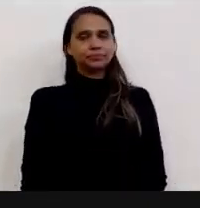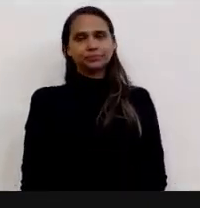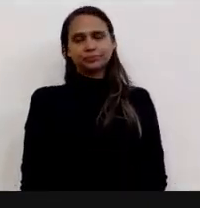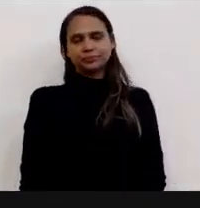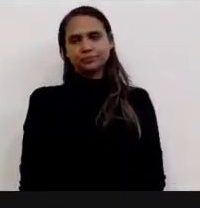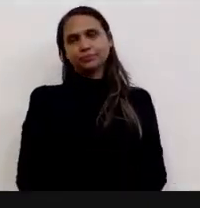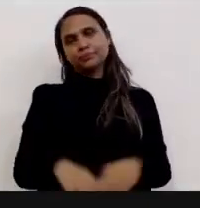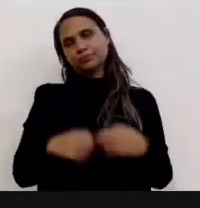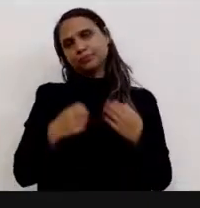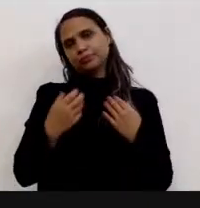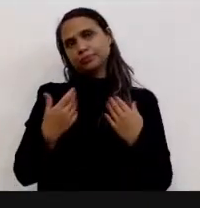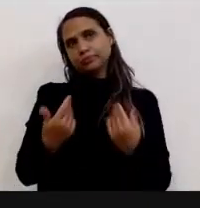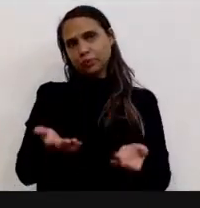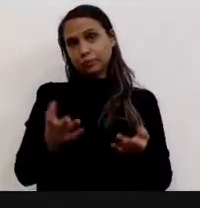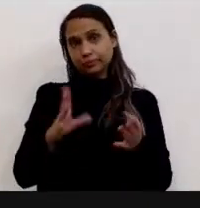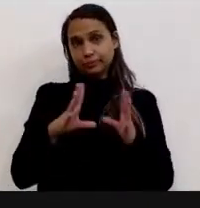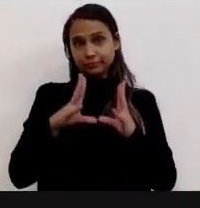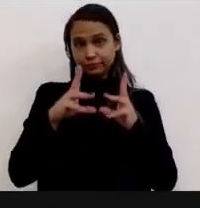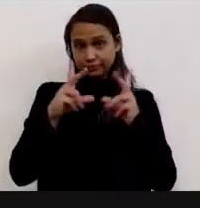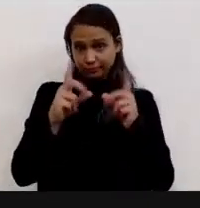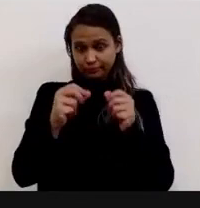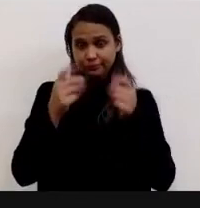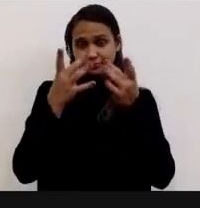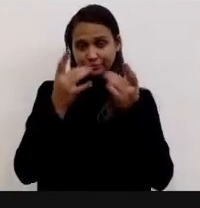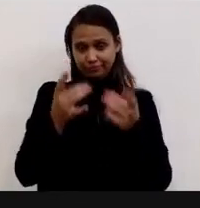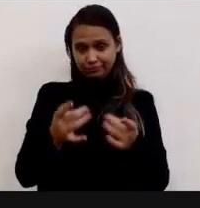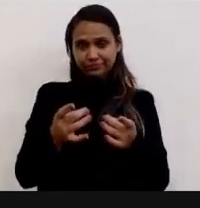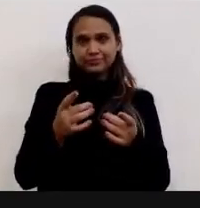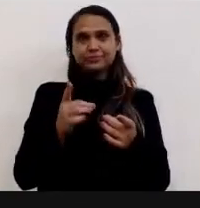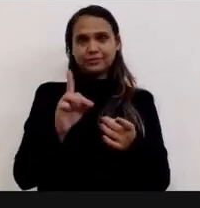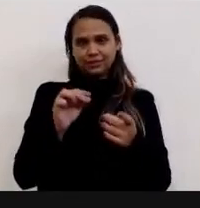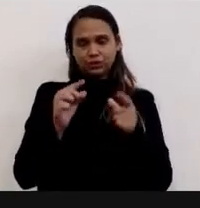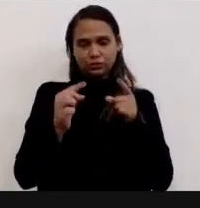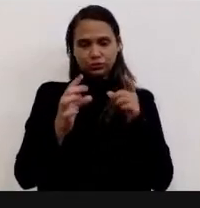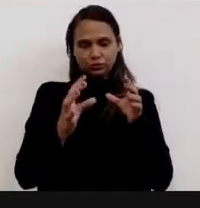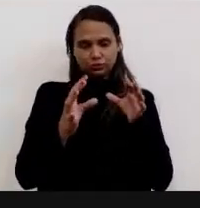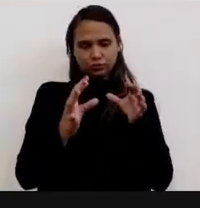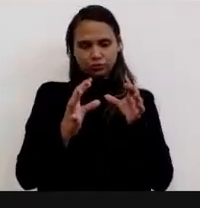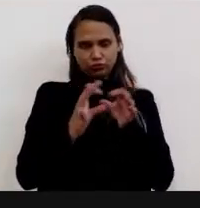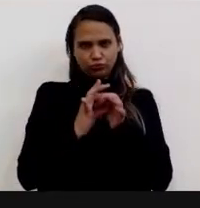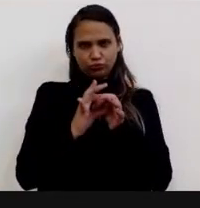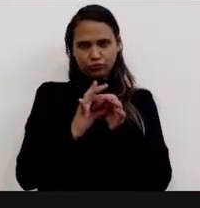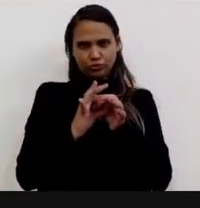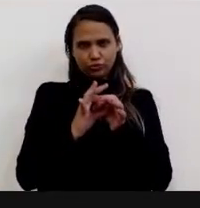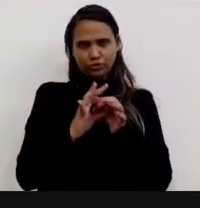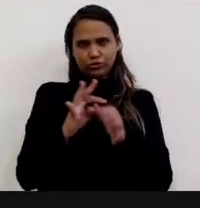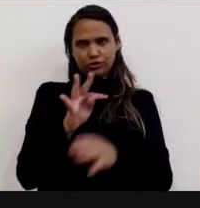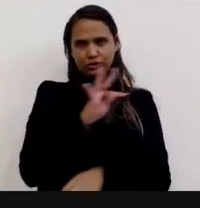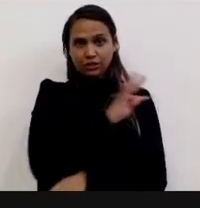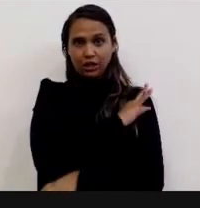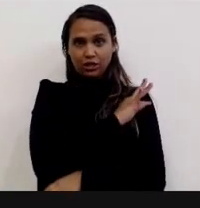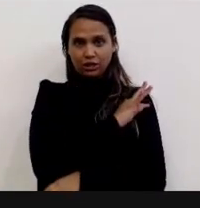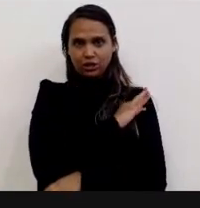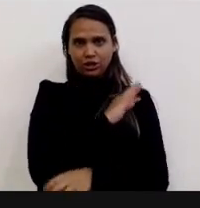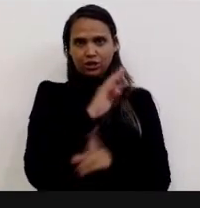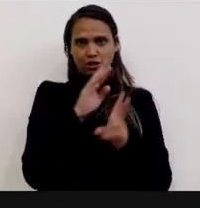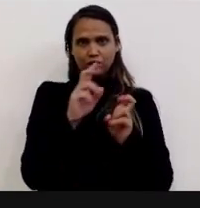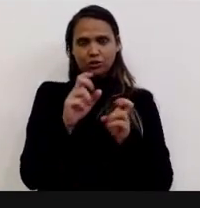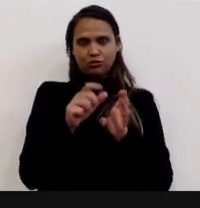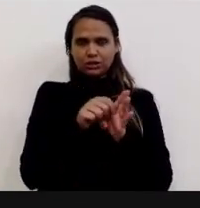Bom, isso tudo pode ser combinado numa técnica chamada diálogo dirigido, que